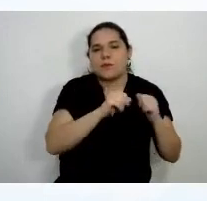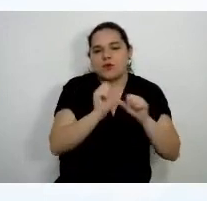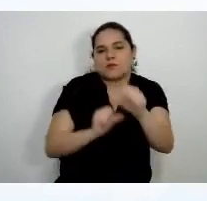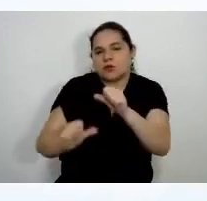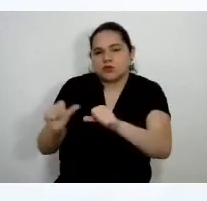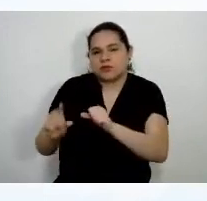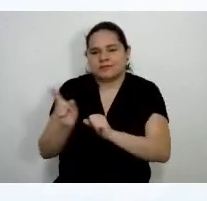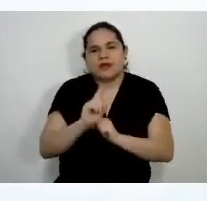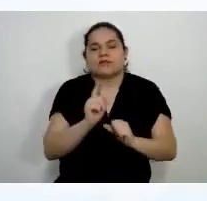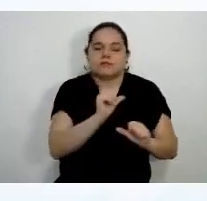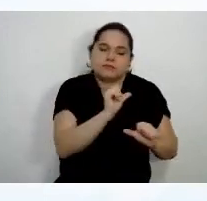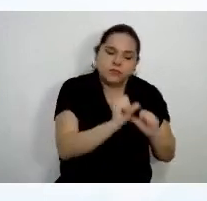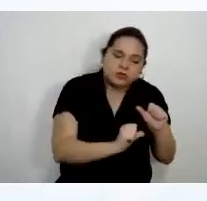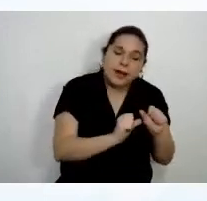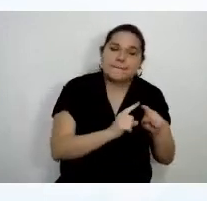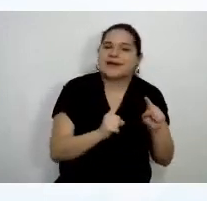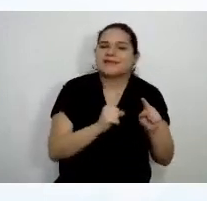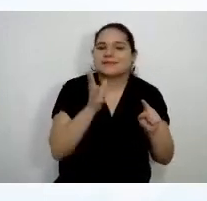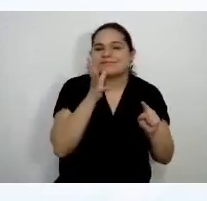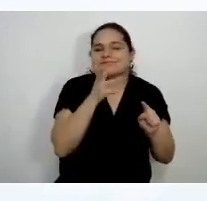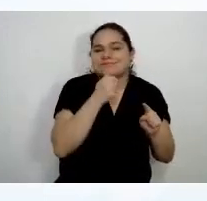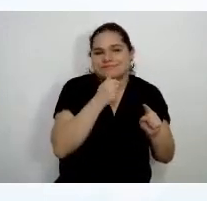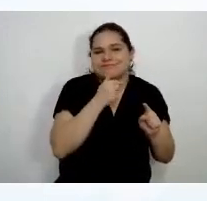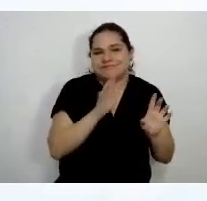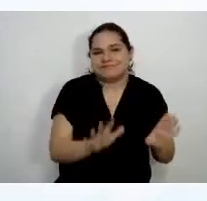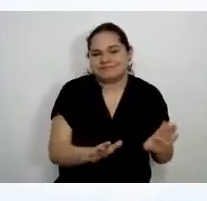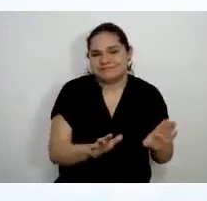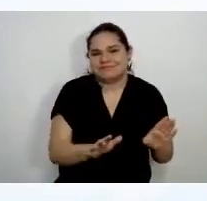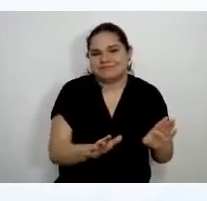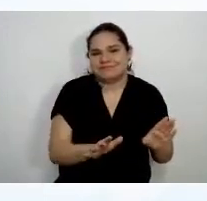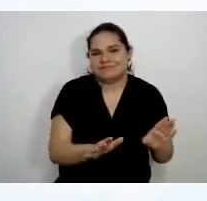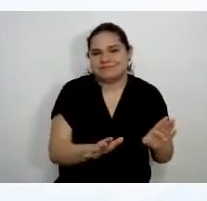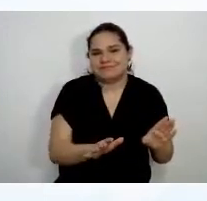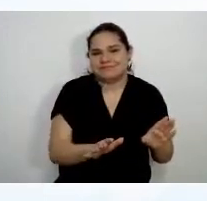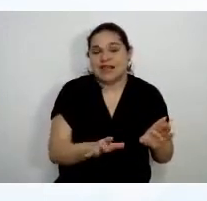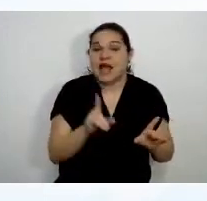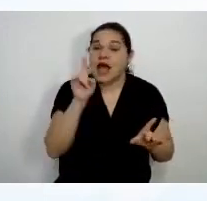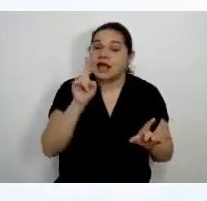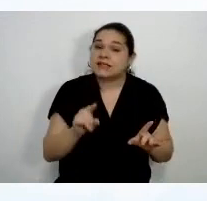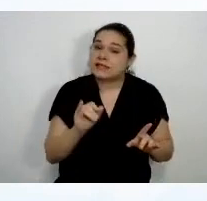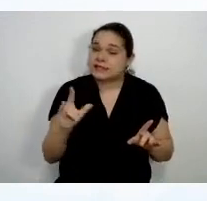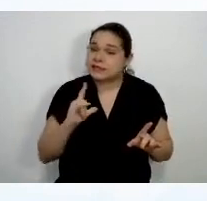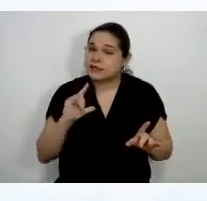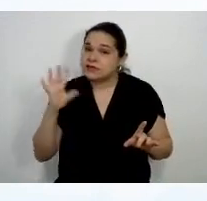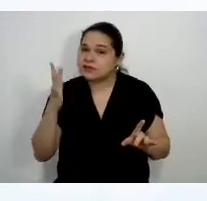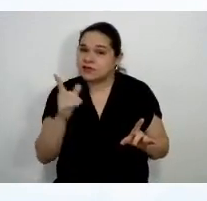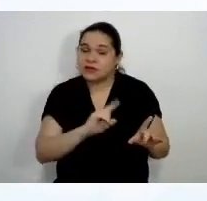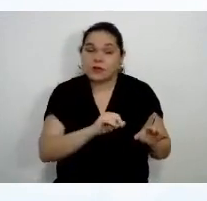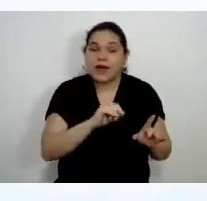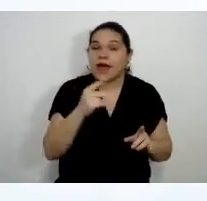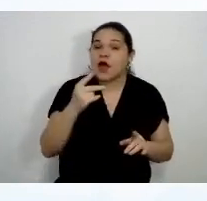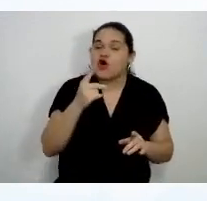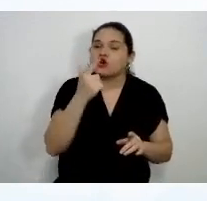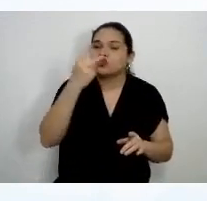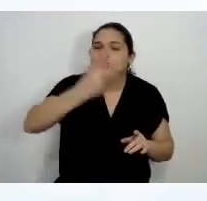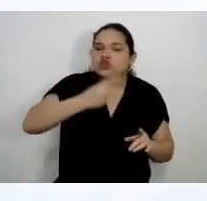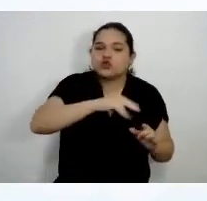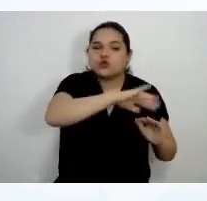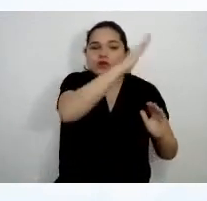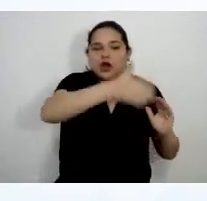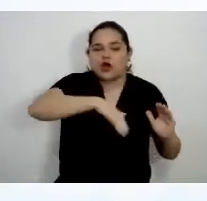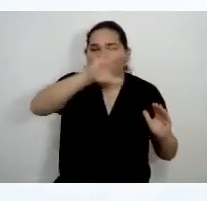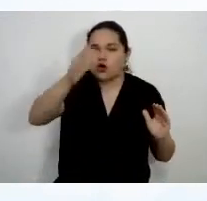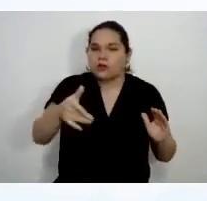isso pode estar acontecendo, daí já é uma nova etapa, daí já não seria uma segunda onda, seria uma segunda epidemia, né? Se a gente Sim,